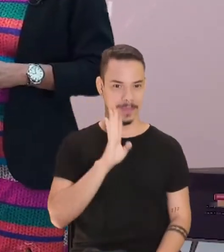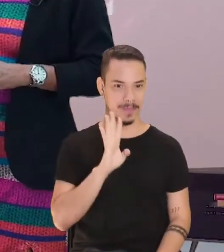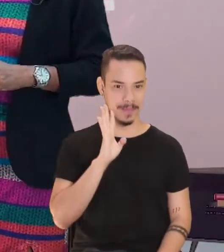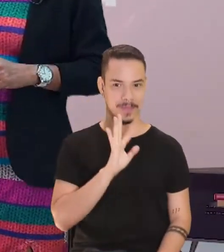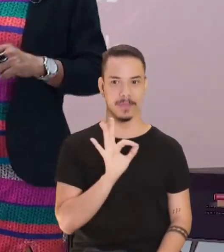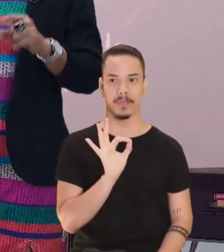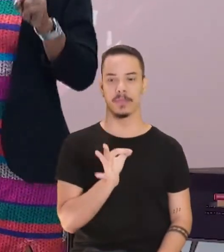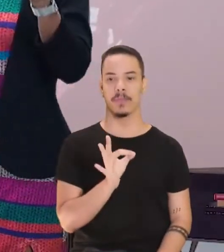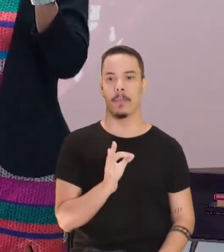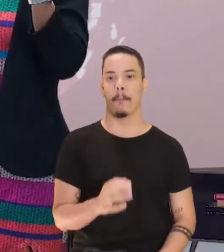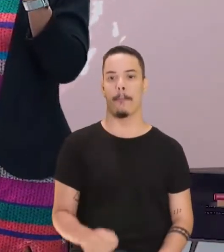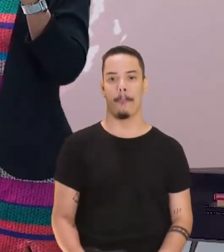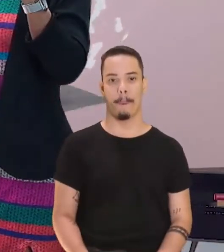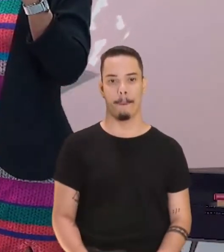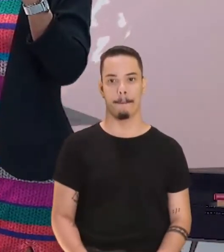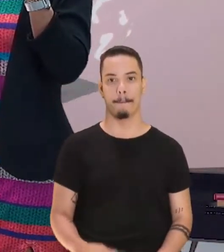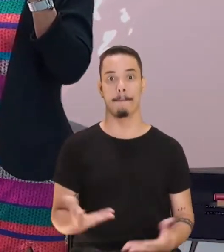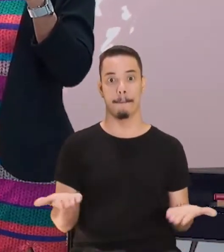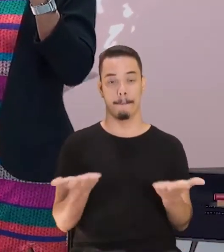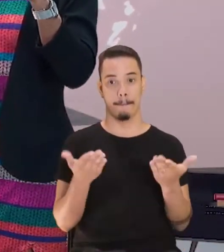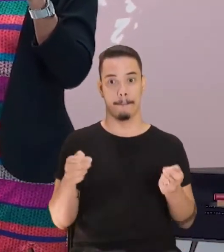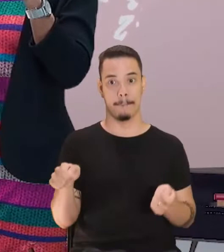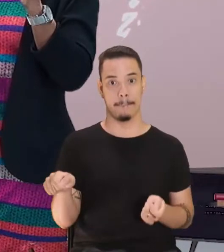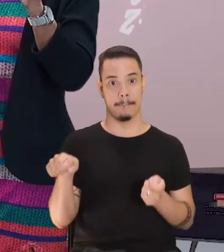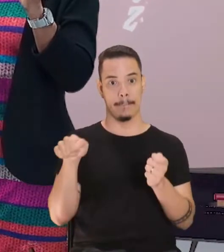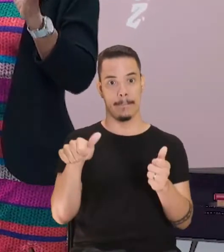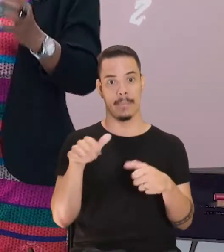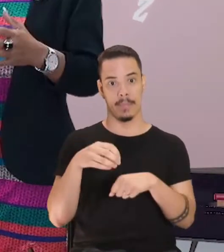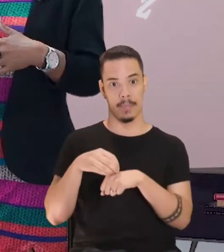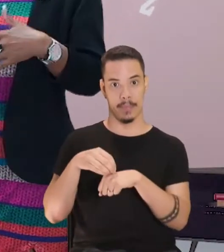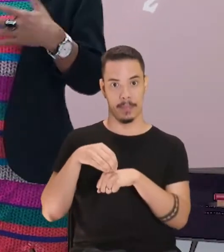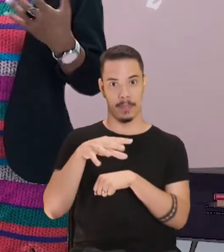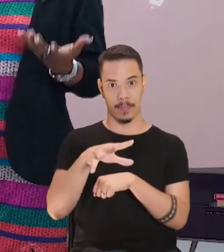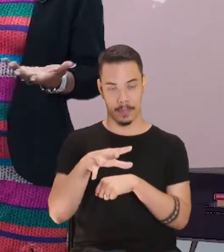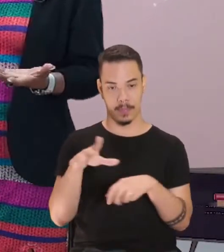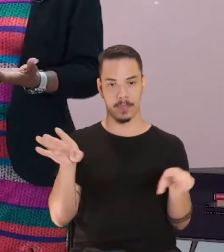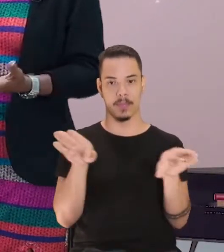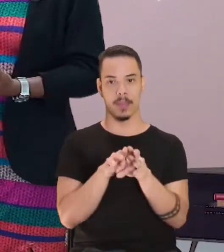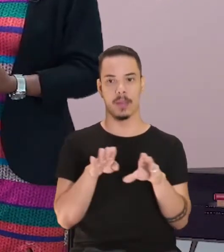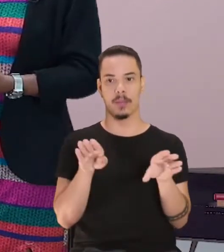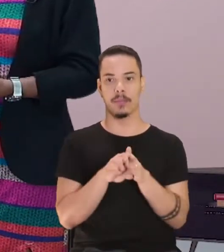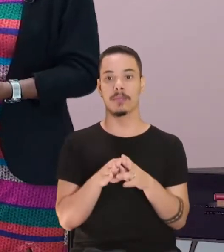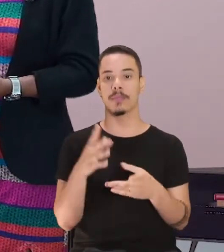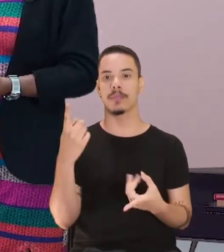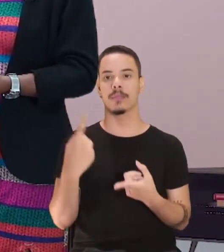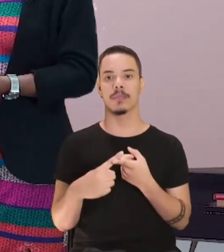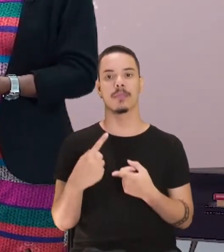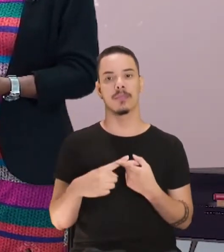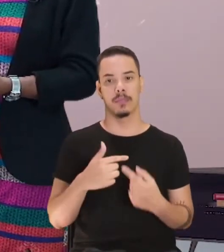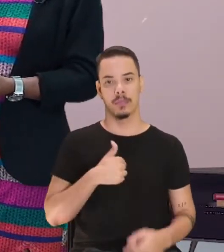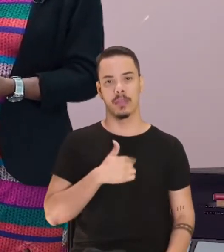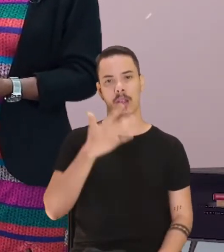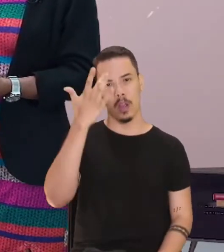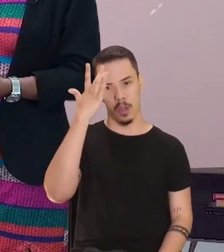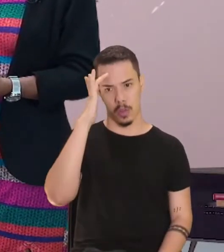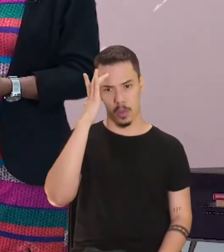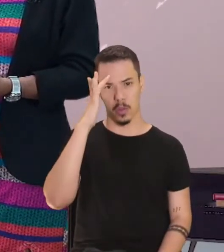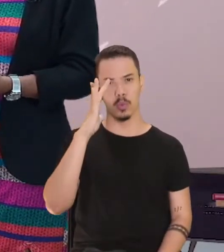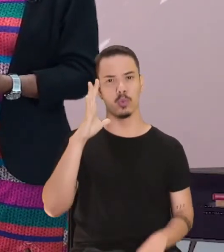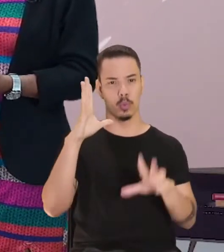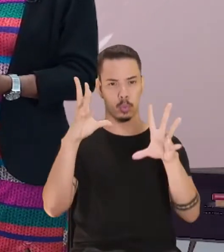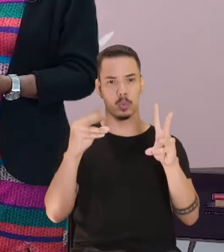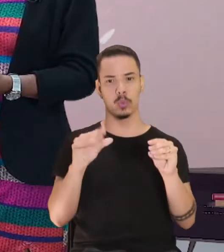certeza. Bom, e eu vou dar aqui a minha sugestão, aliás, vou compartilhar, que eu acho que todos já